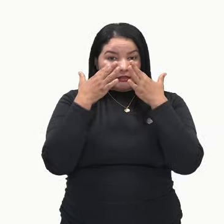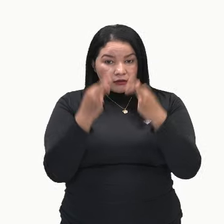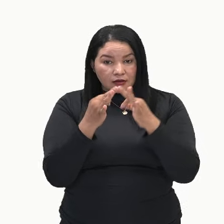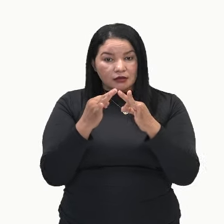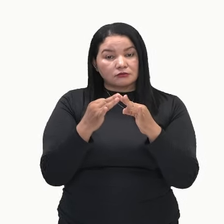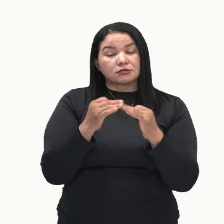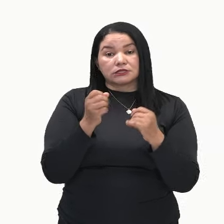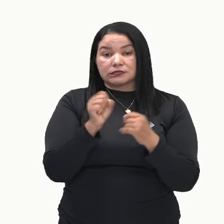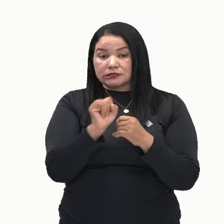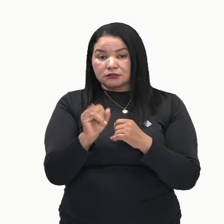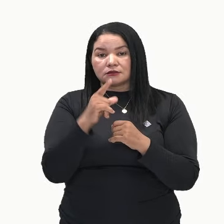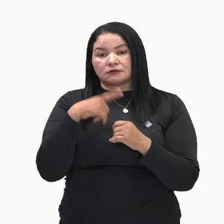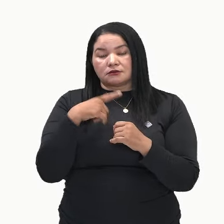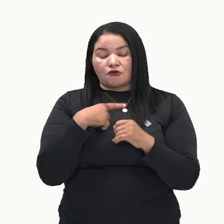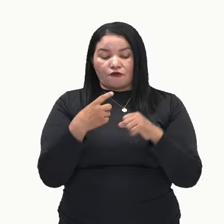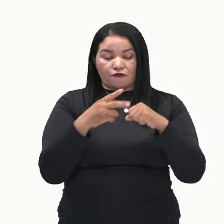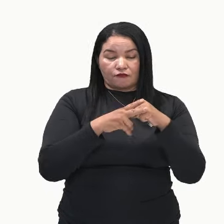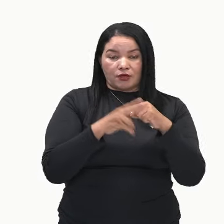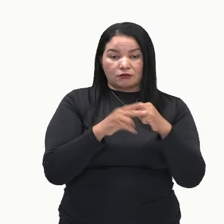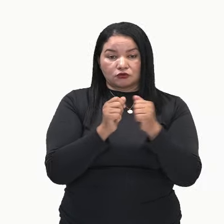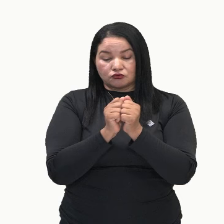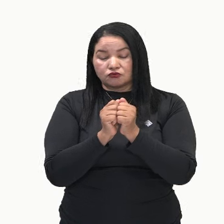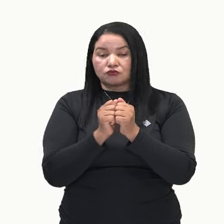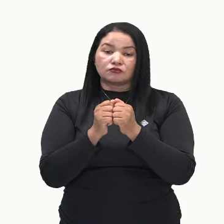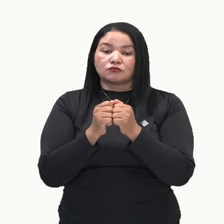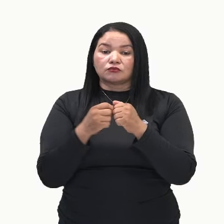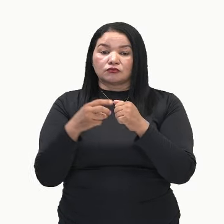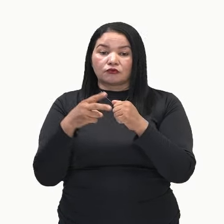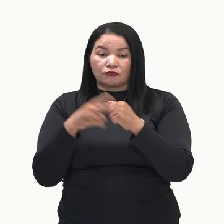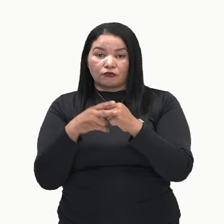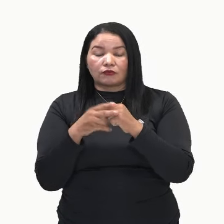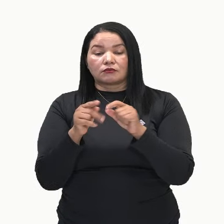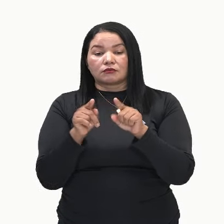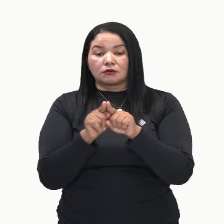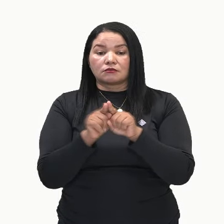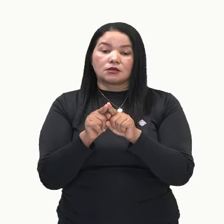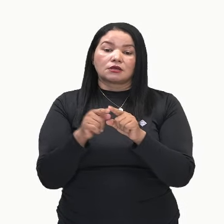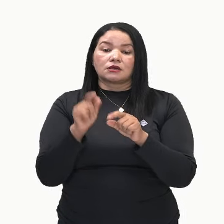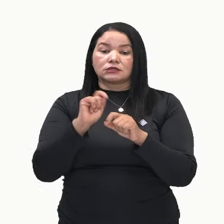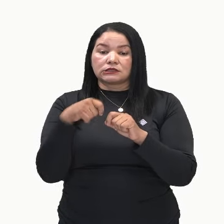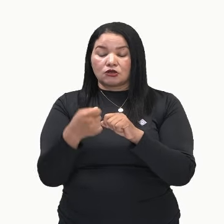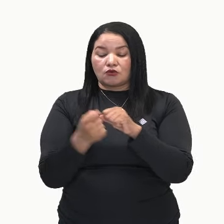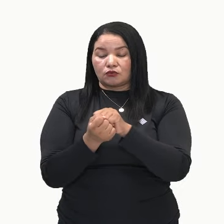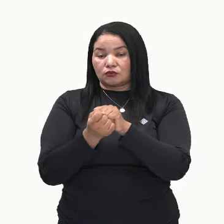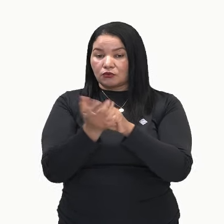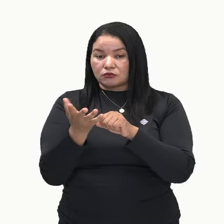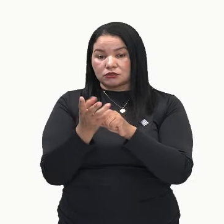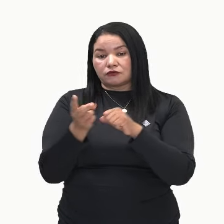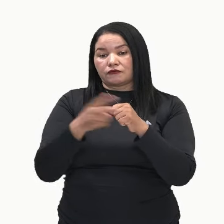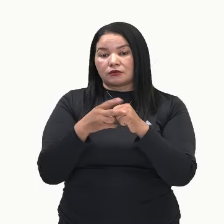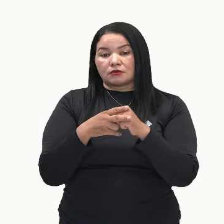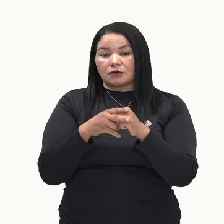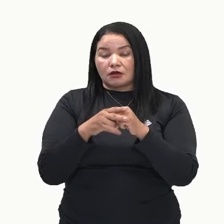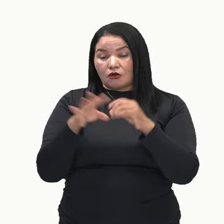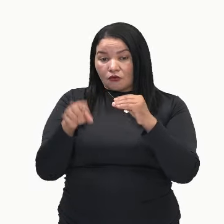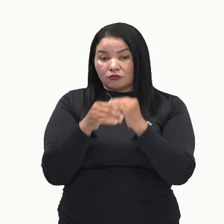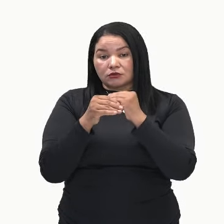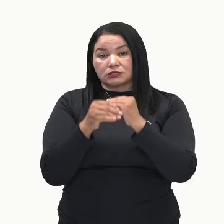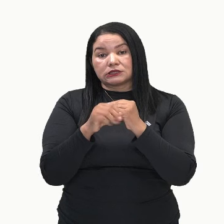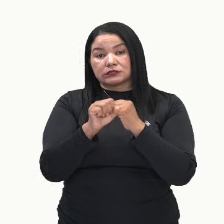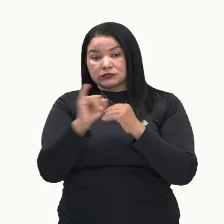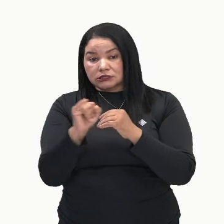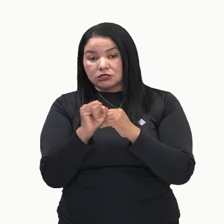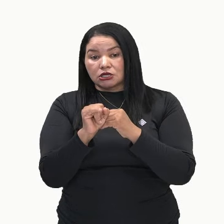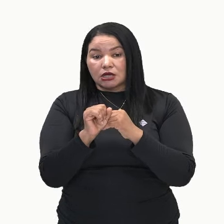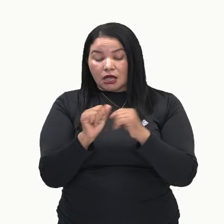verbo ao lado do outro, para não confundir com dois verbos. Se eles estão assim complementando, como se eles não pudessem ficar um sem o outro,